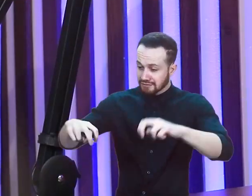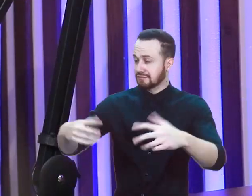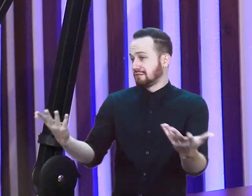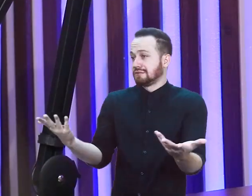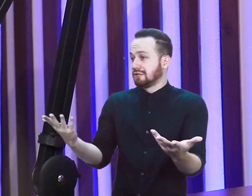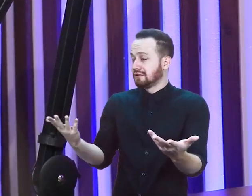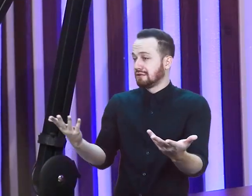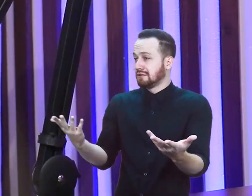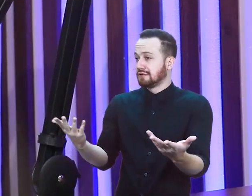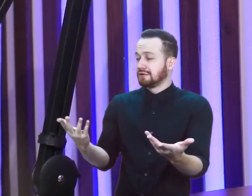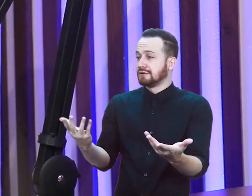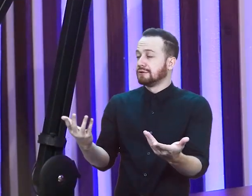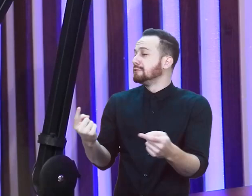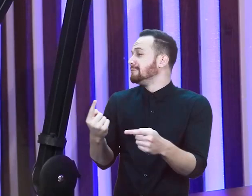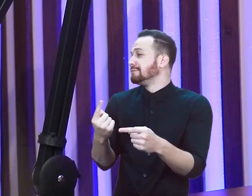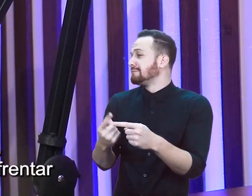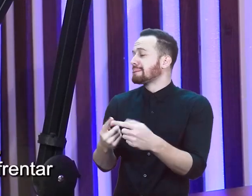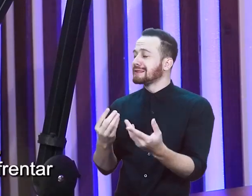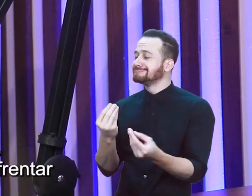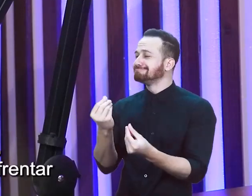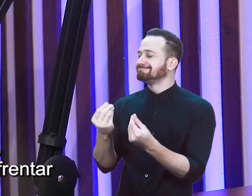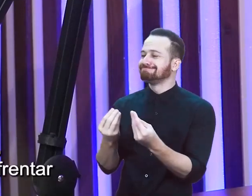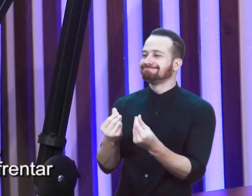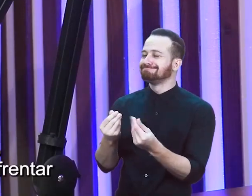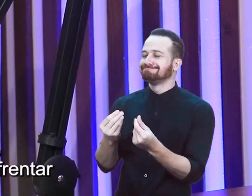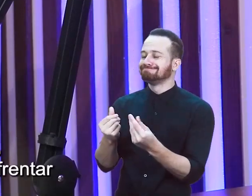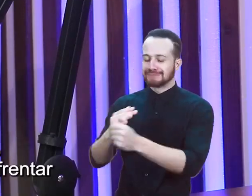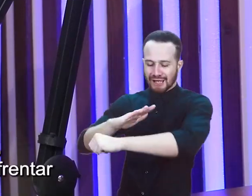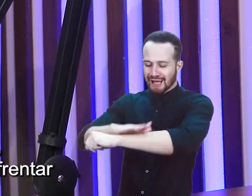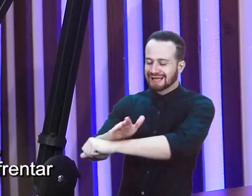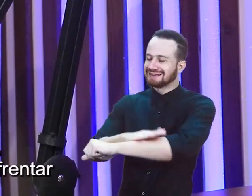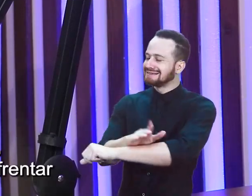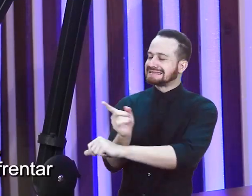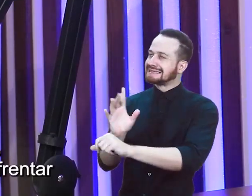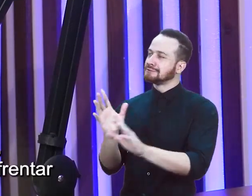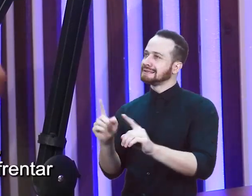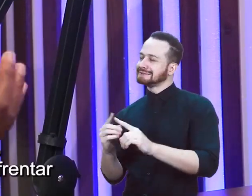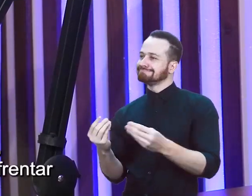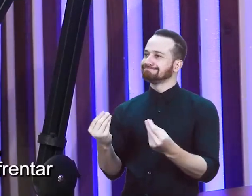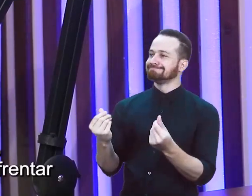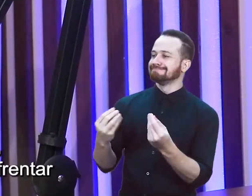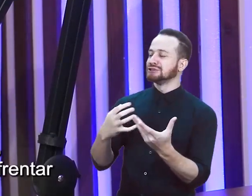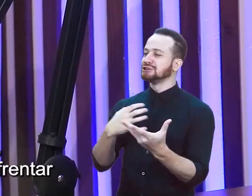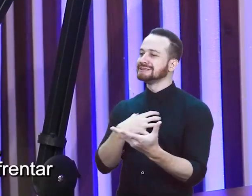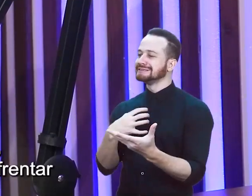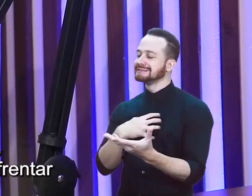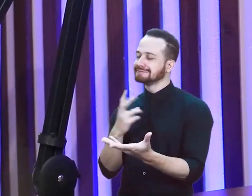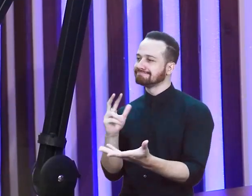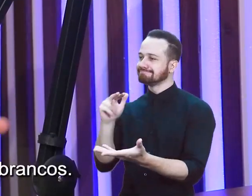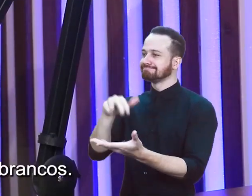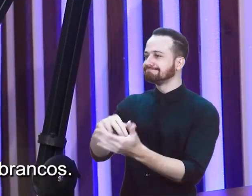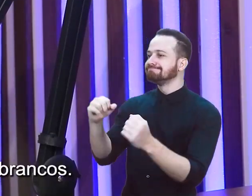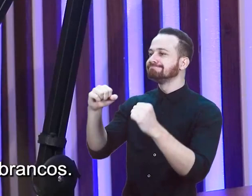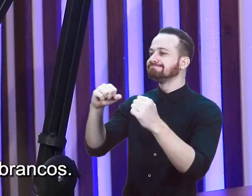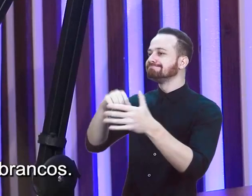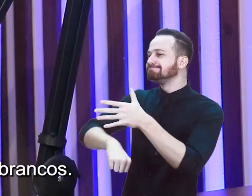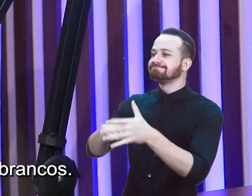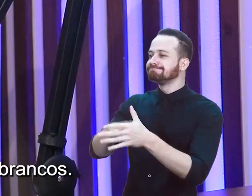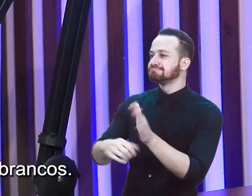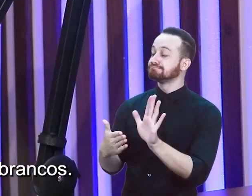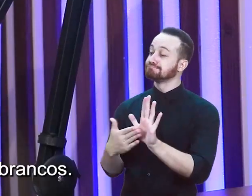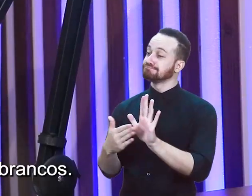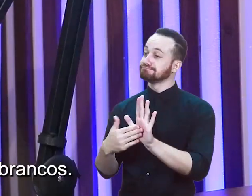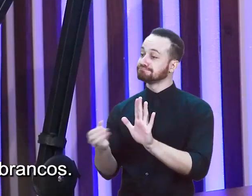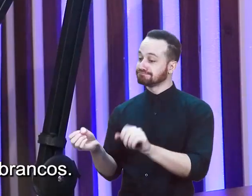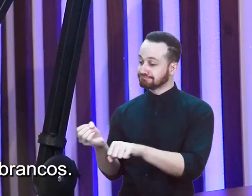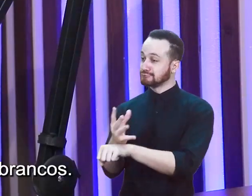racismo. Diríamos assim, não é nem tratar o racismo, mas não é a melhor forma de enfrentar e propor um